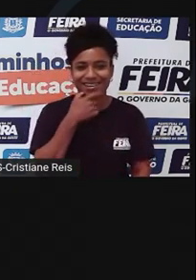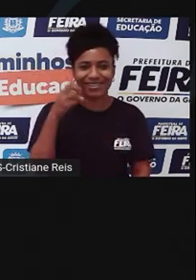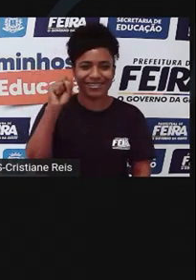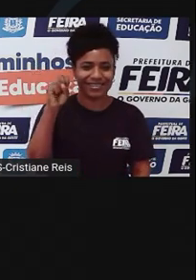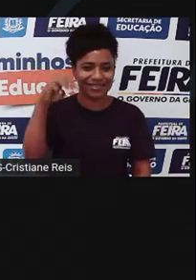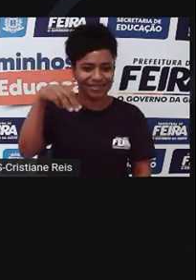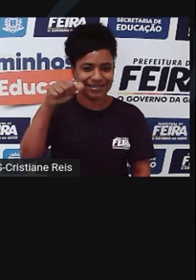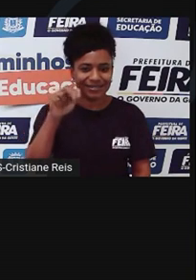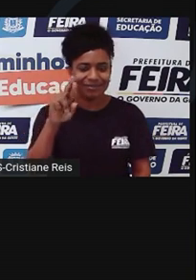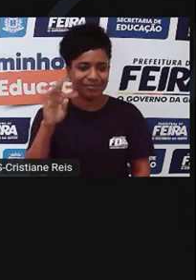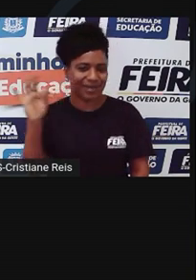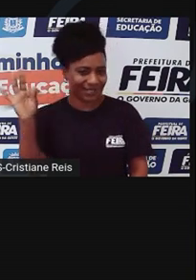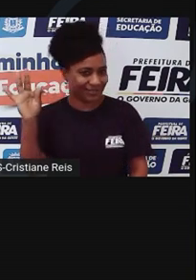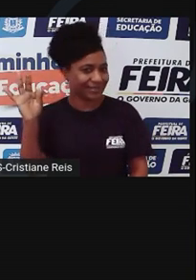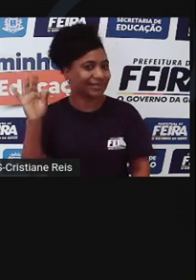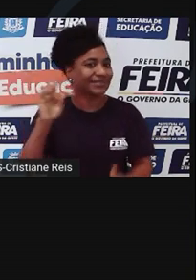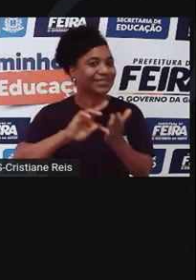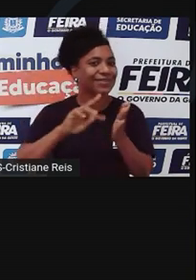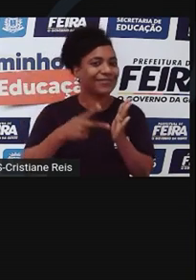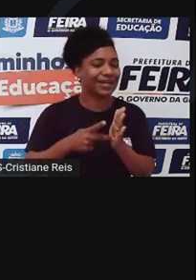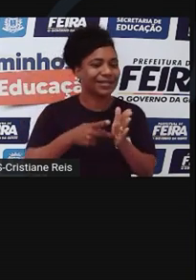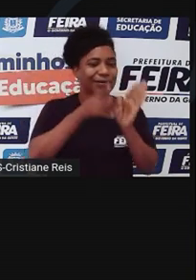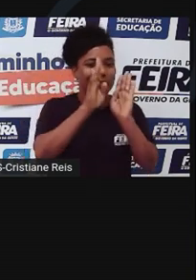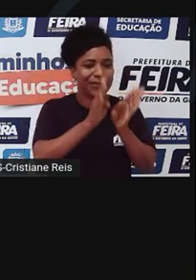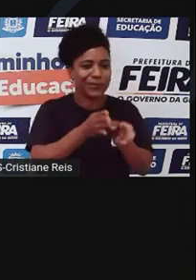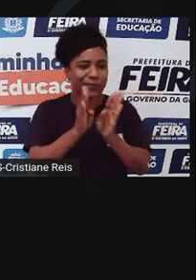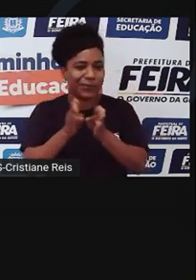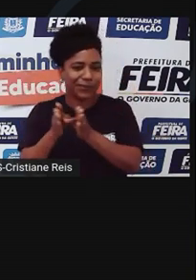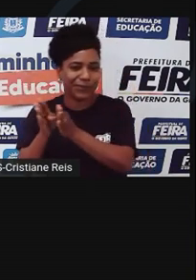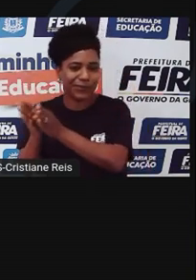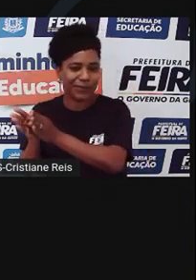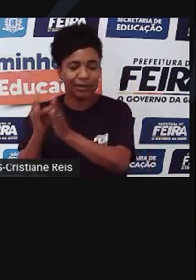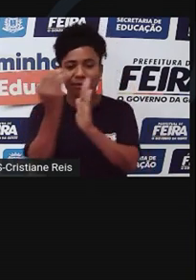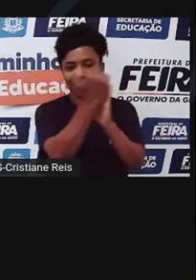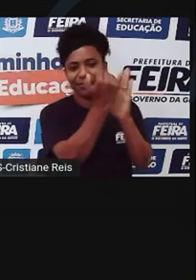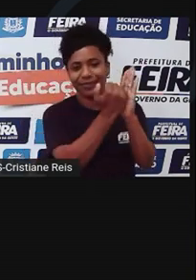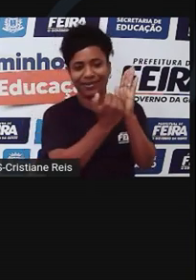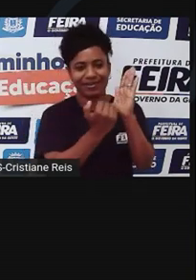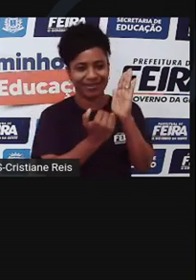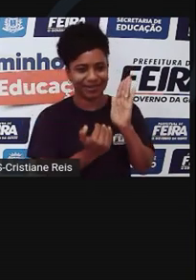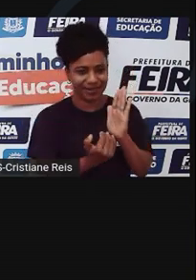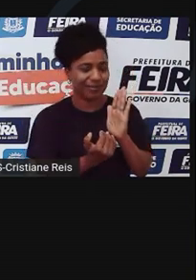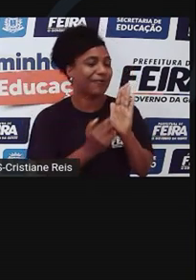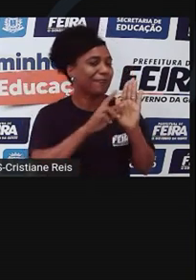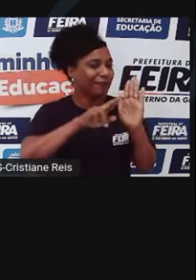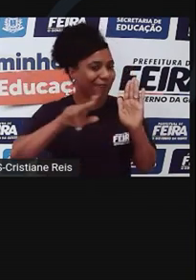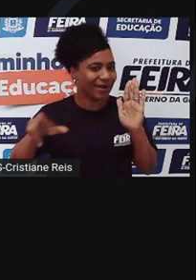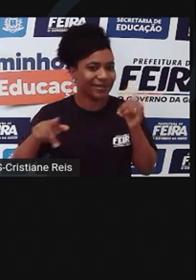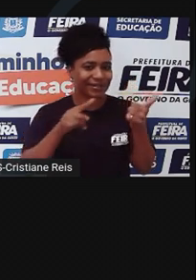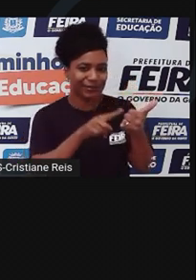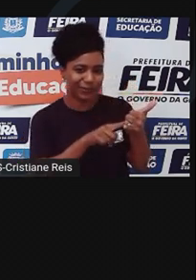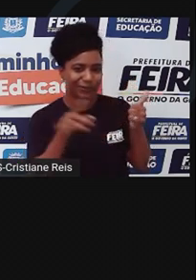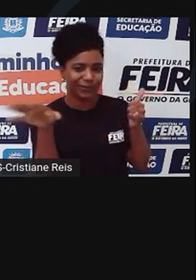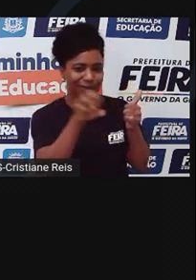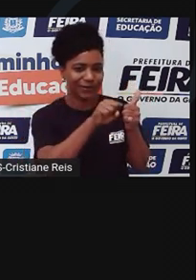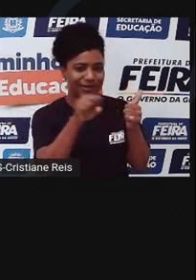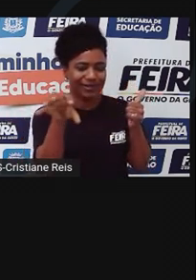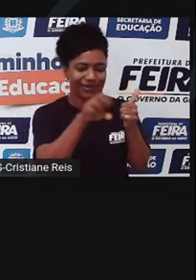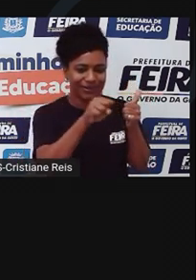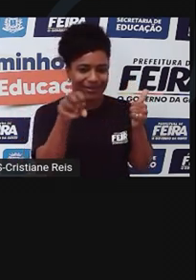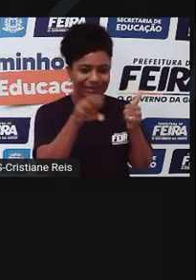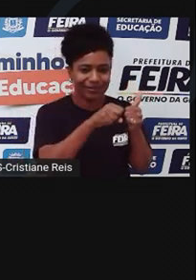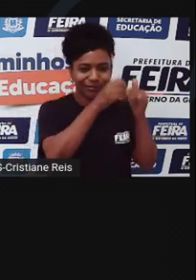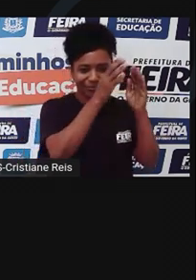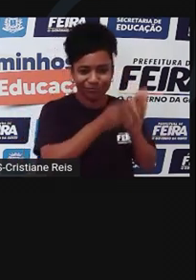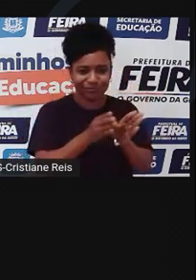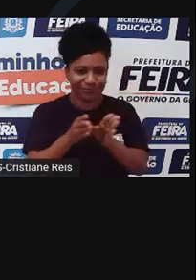termo inteligente tem a ver com o uso de software isso é de programas instalados em dispositivos físicos que sejam capazes